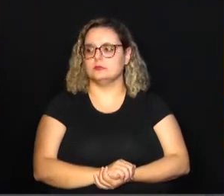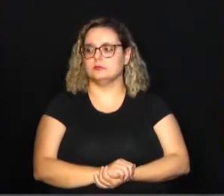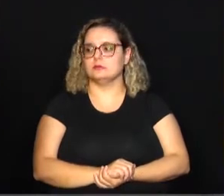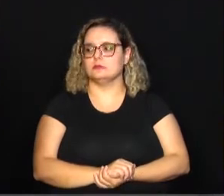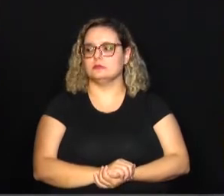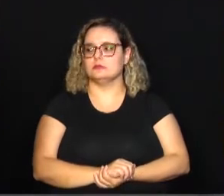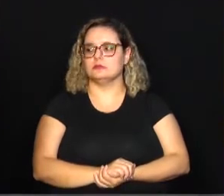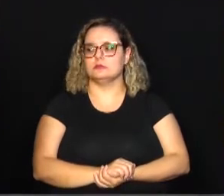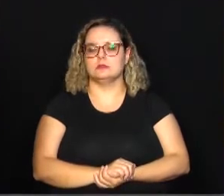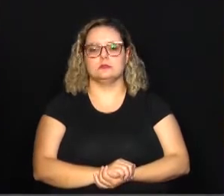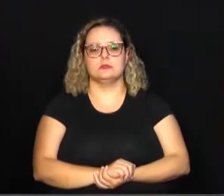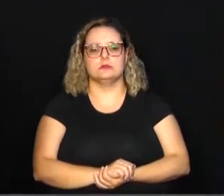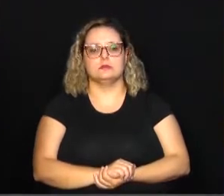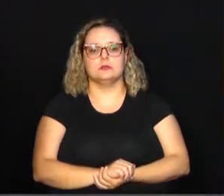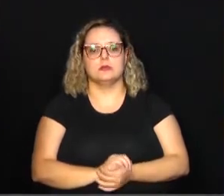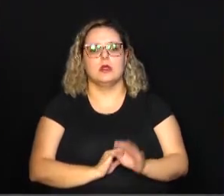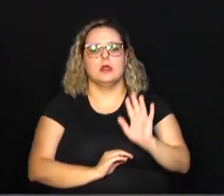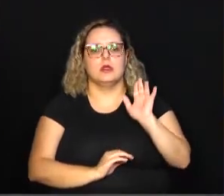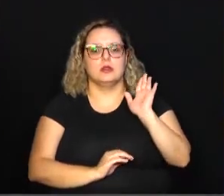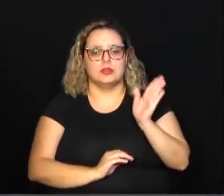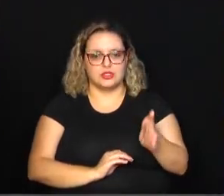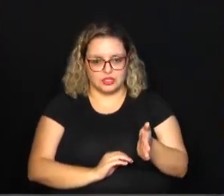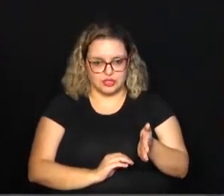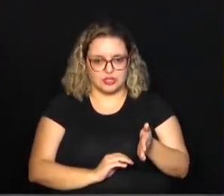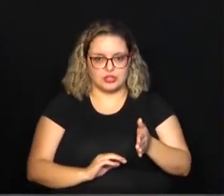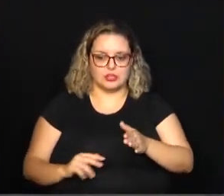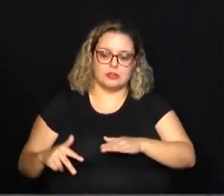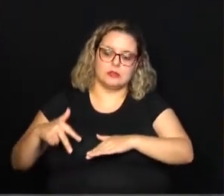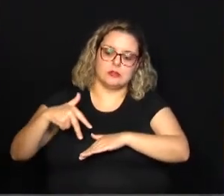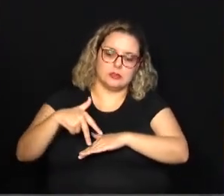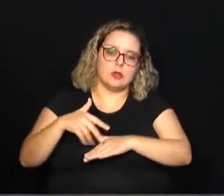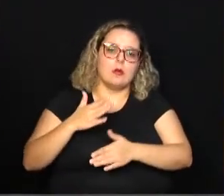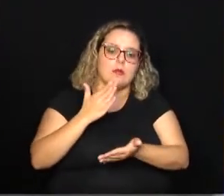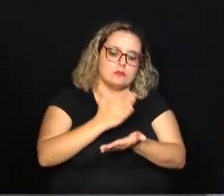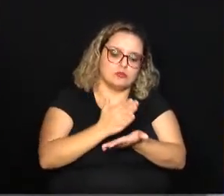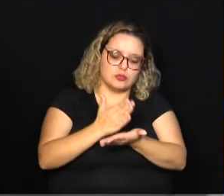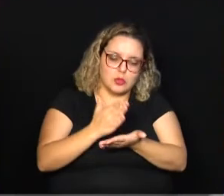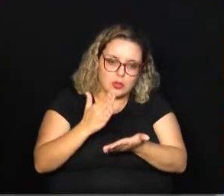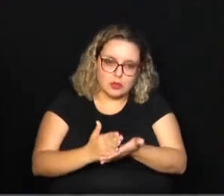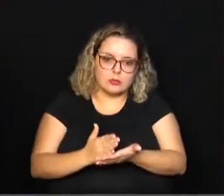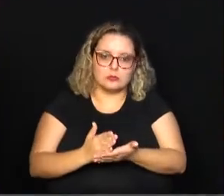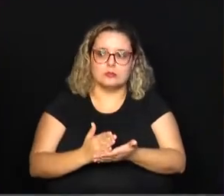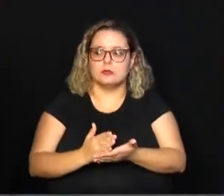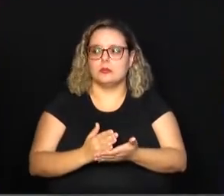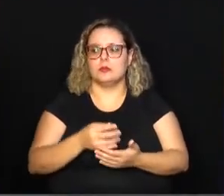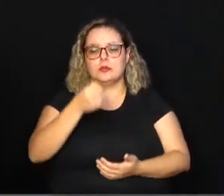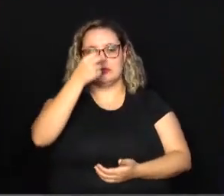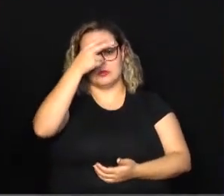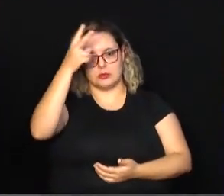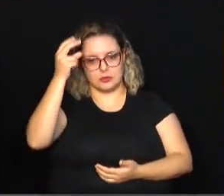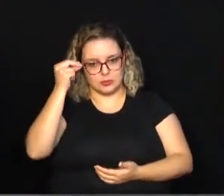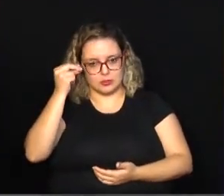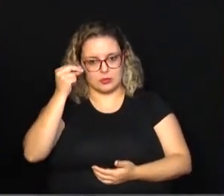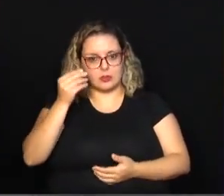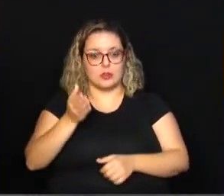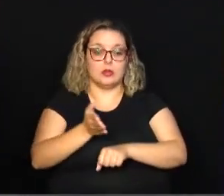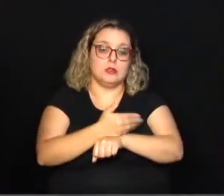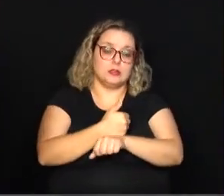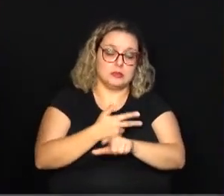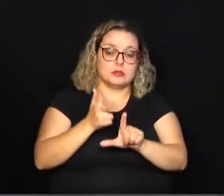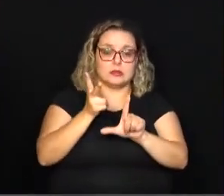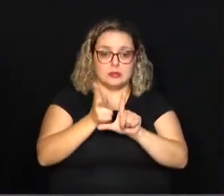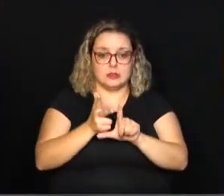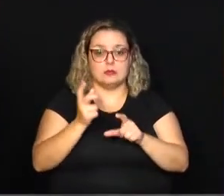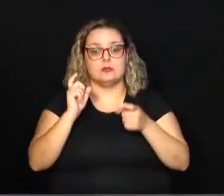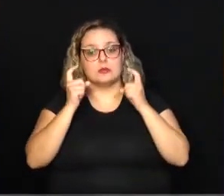ele já se colocou no consórcio de prefeitos. Antes da live de hoje, dessa